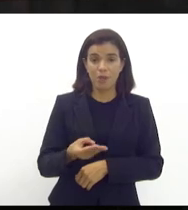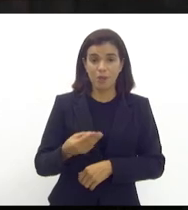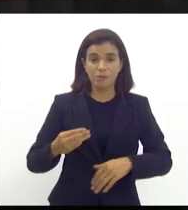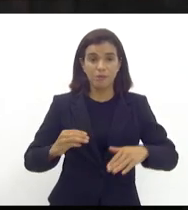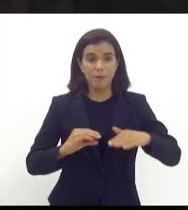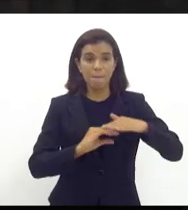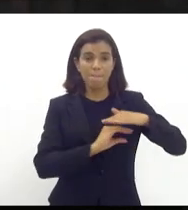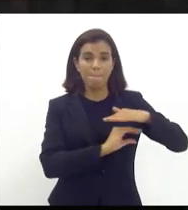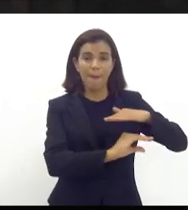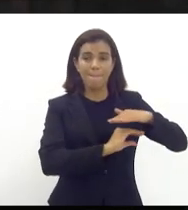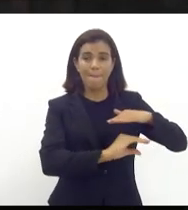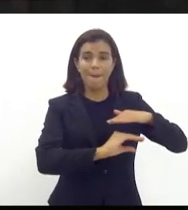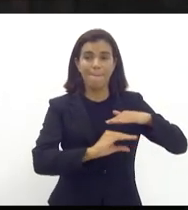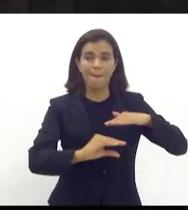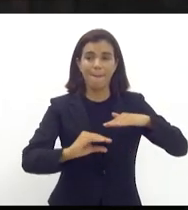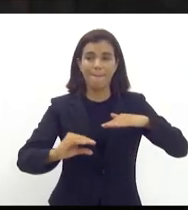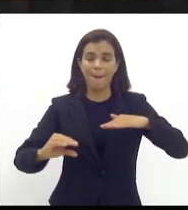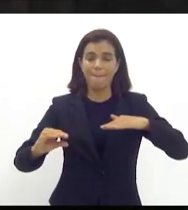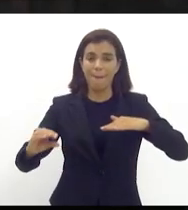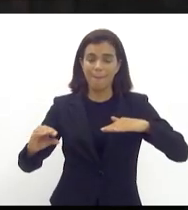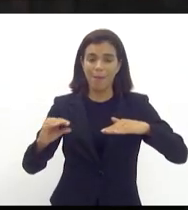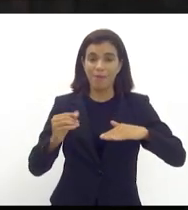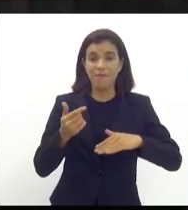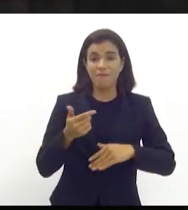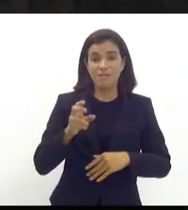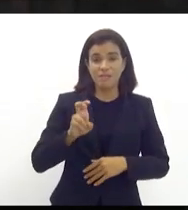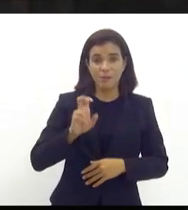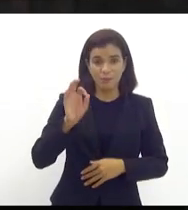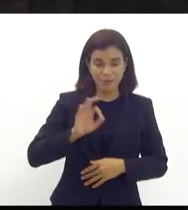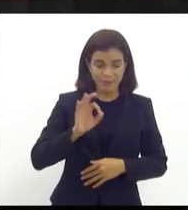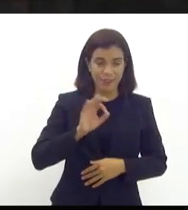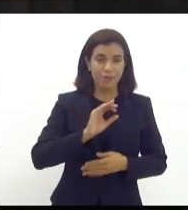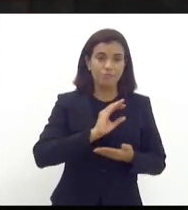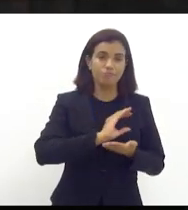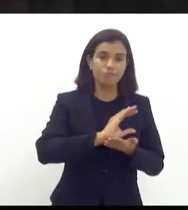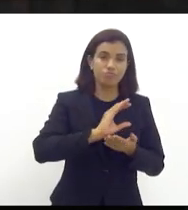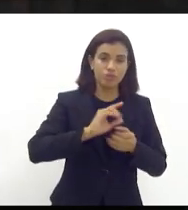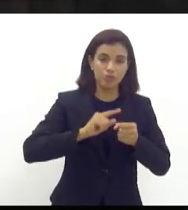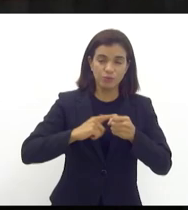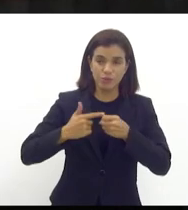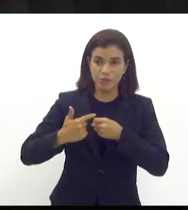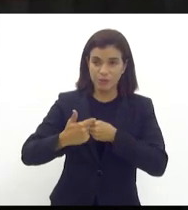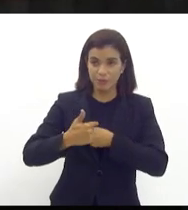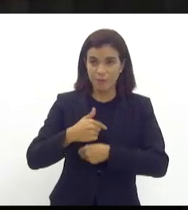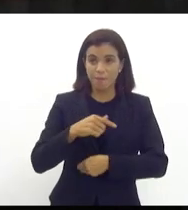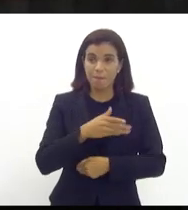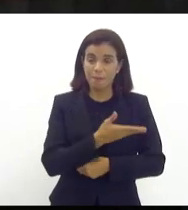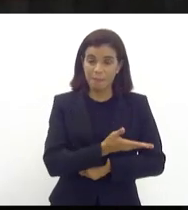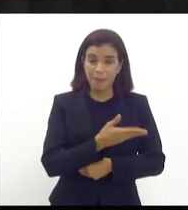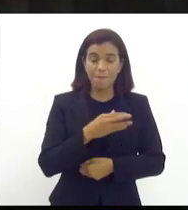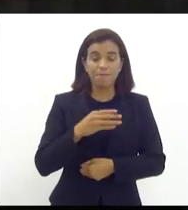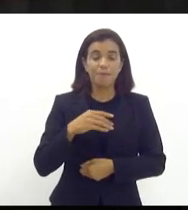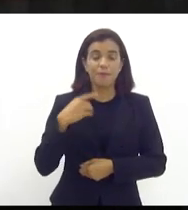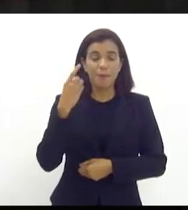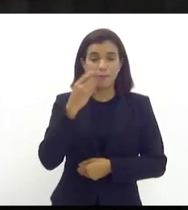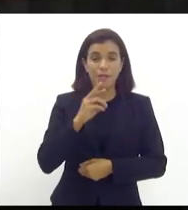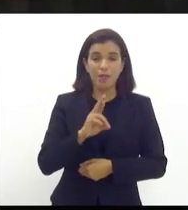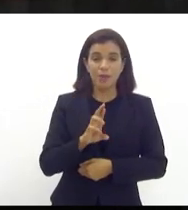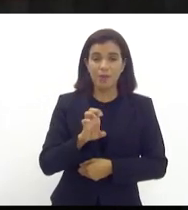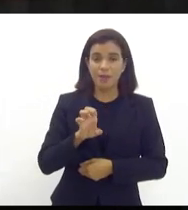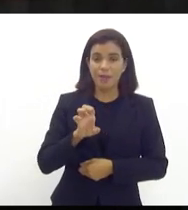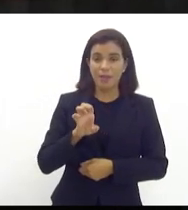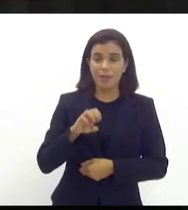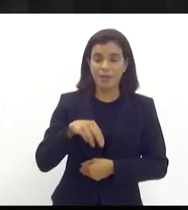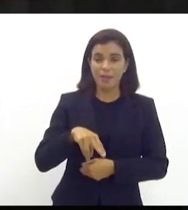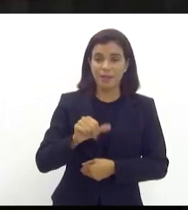92 municípios, que são os 25% do ICMS. E o deputado Renato Machado, que é de Maricá, tem um